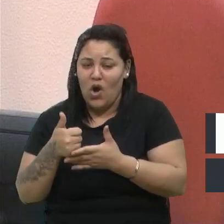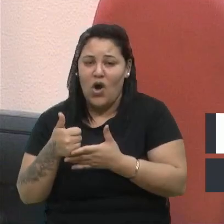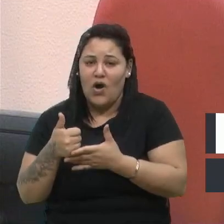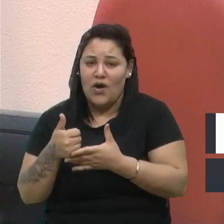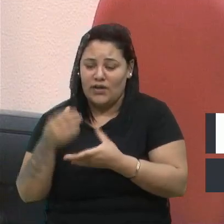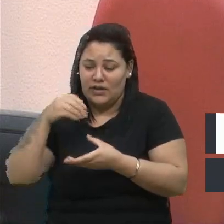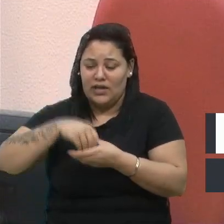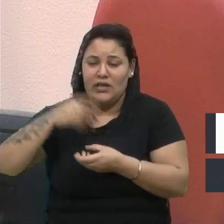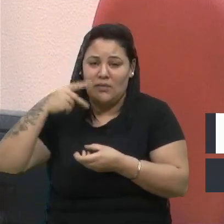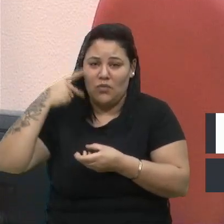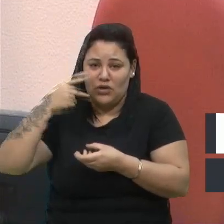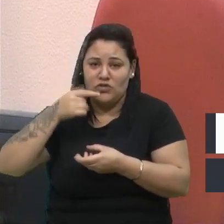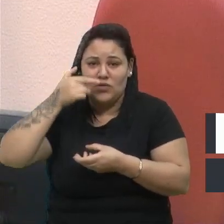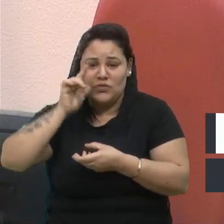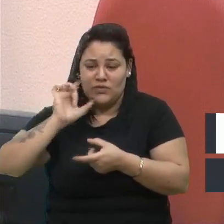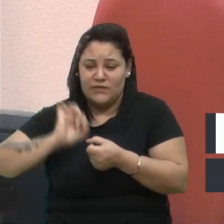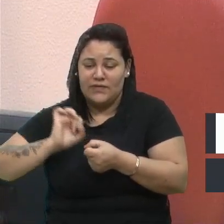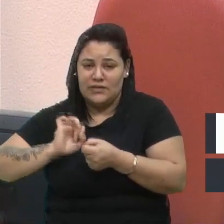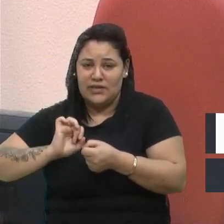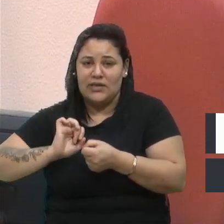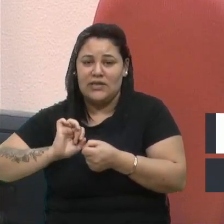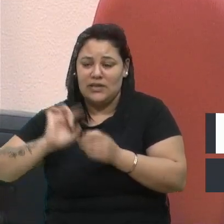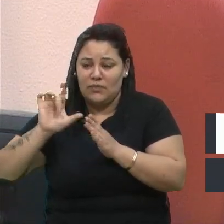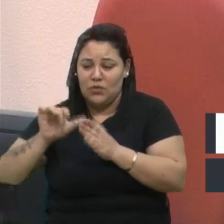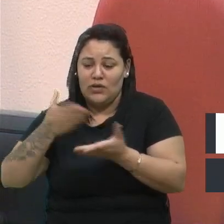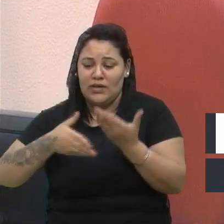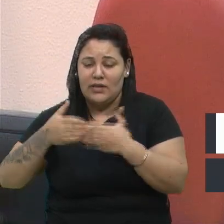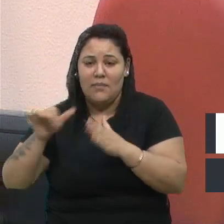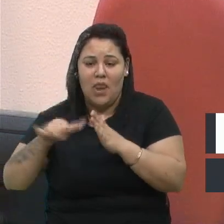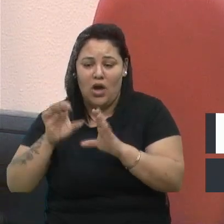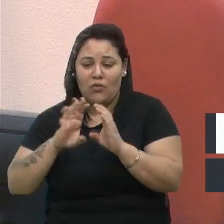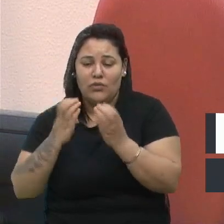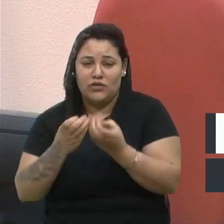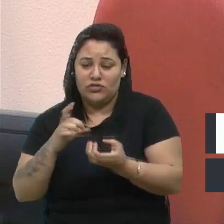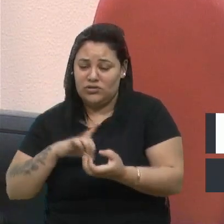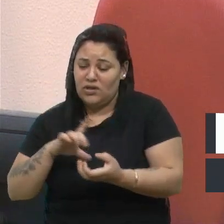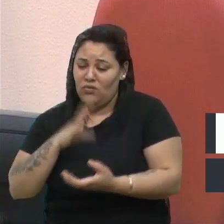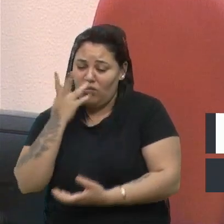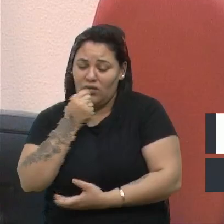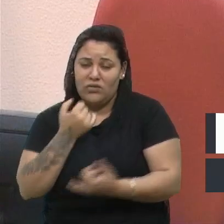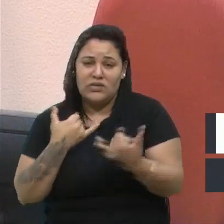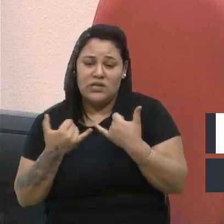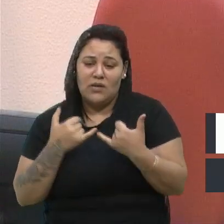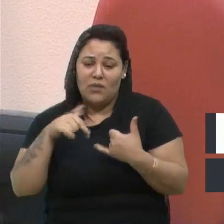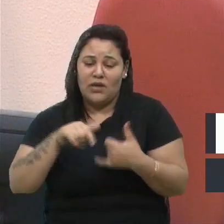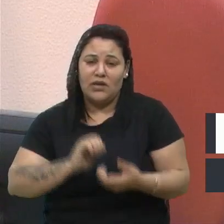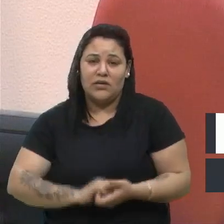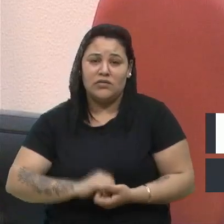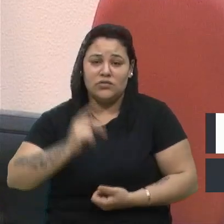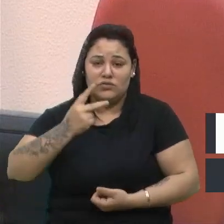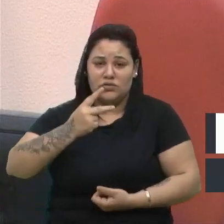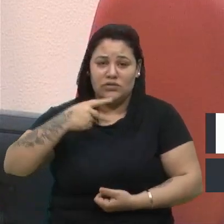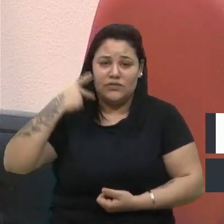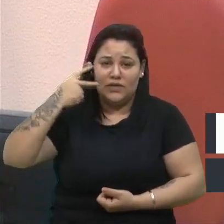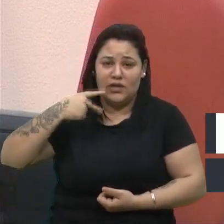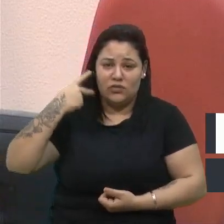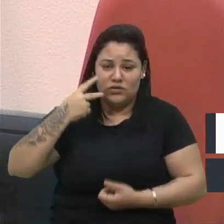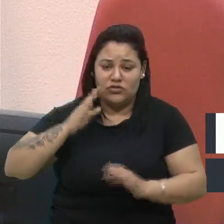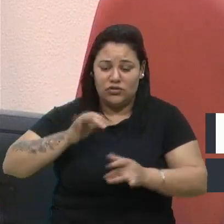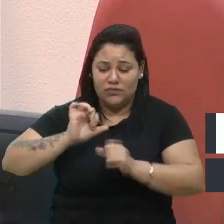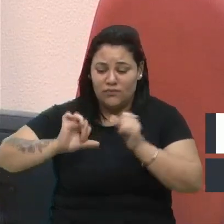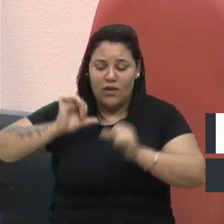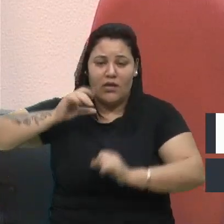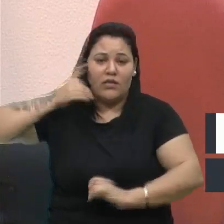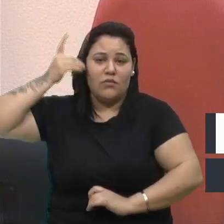poder fazer o mais ainda para a comunidade de Caxias do Sul. Nós tivemos um belo exemplo aqui, 2 vereadores dessa casa viraram deputados